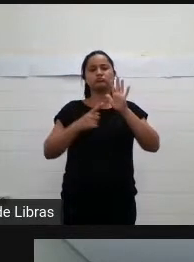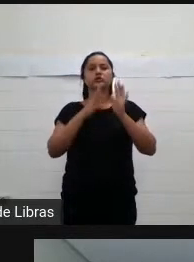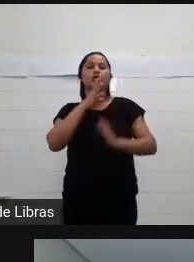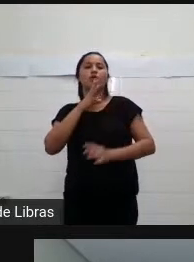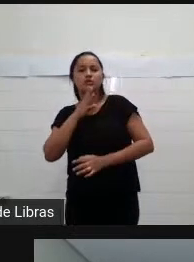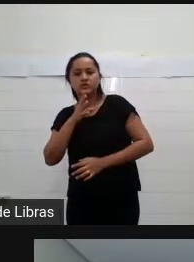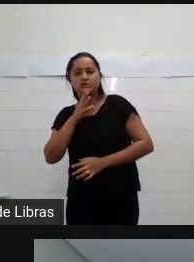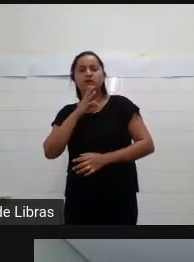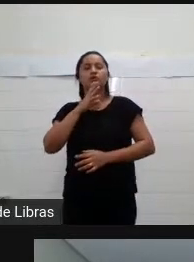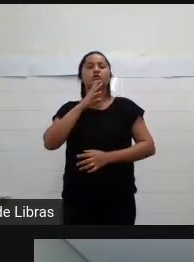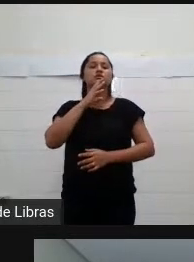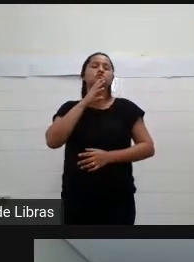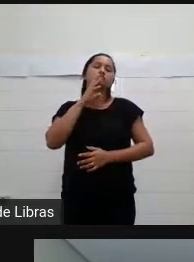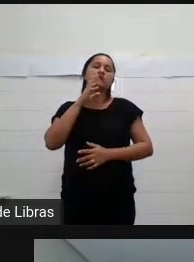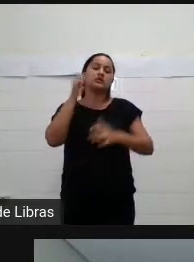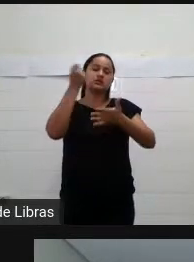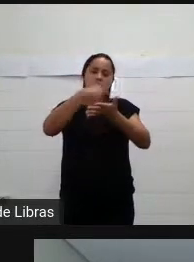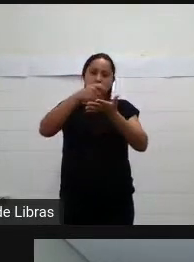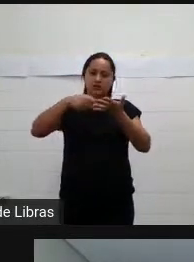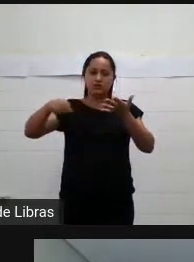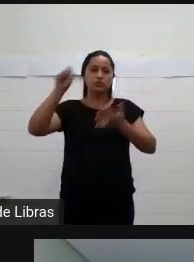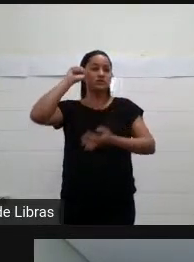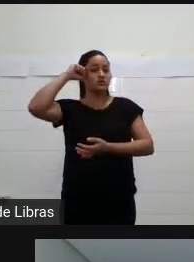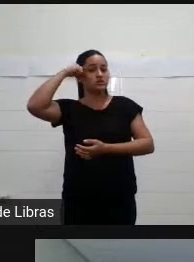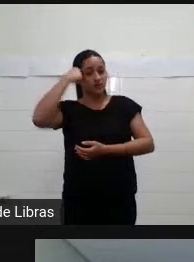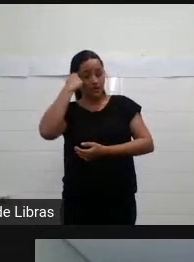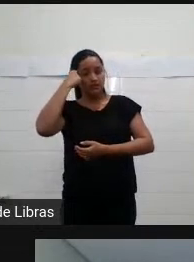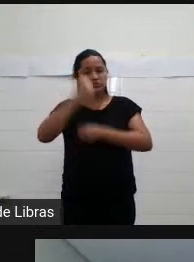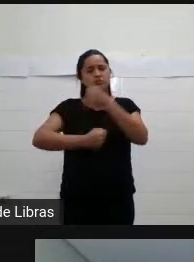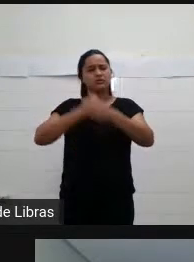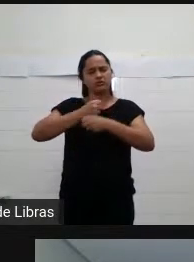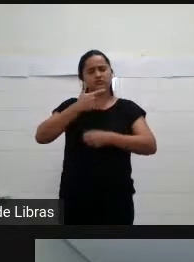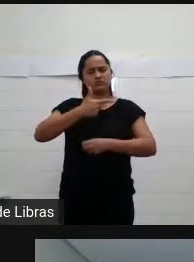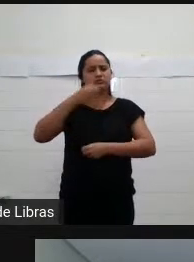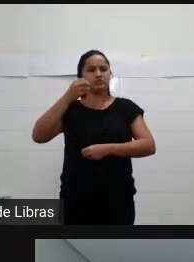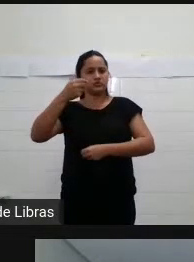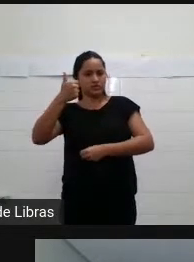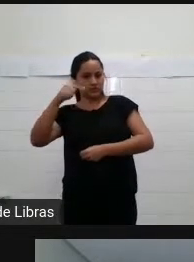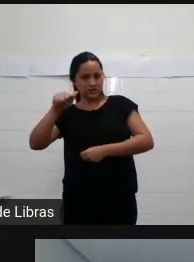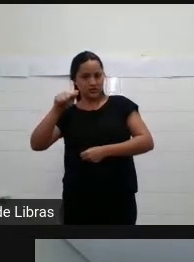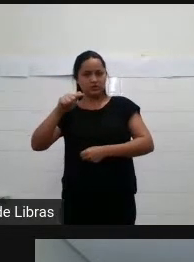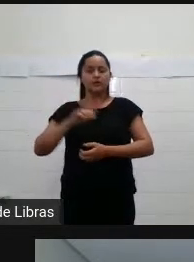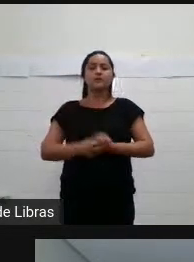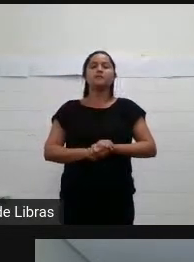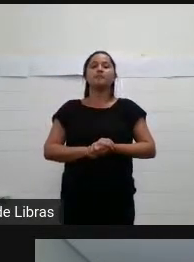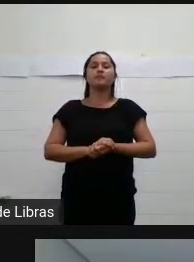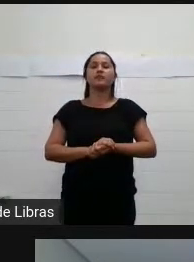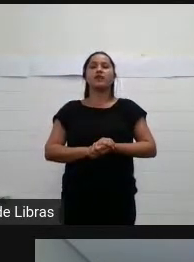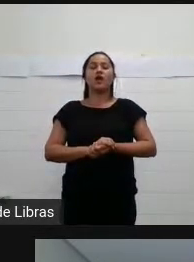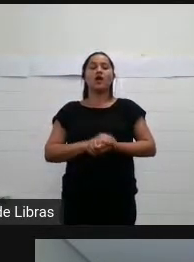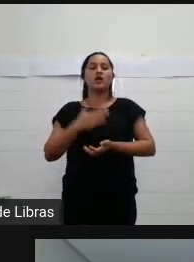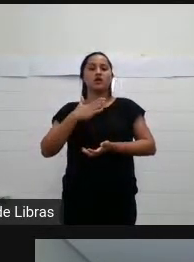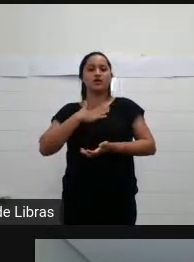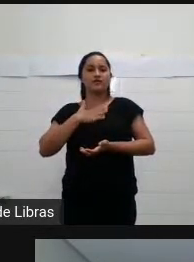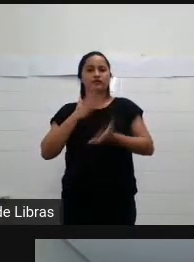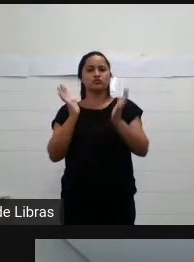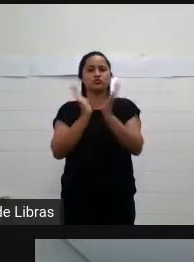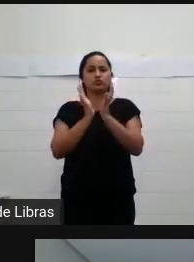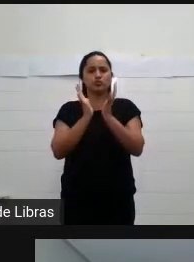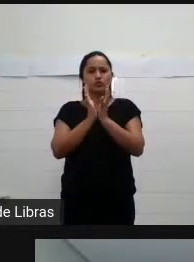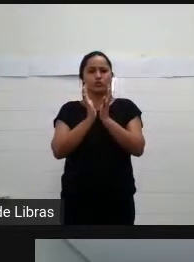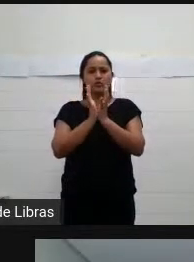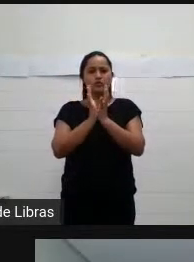intelectuais negras. E eu me lembro que em 2017 eu fiz uma defesa. Eu faço parte do CPA, do Caribbean